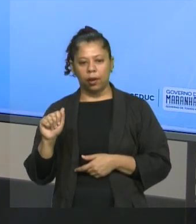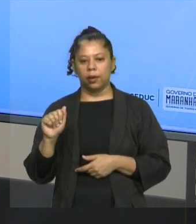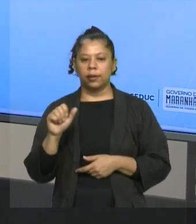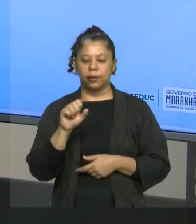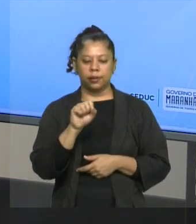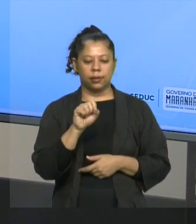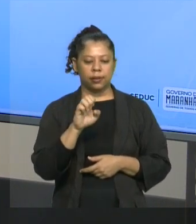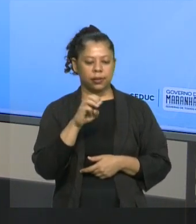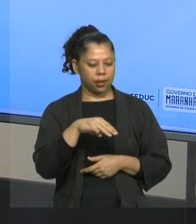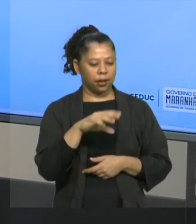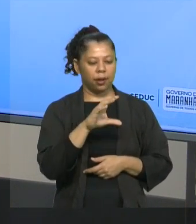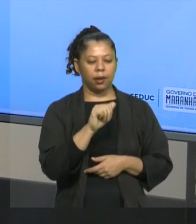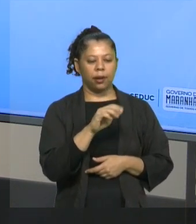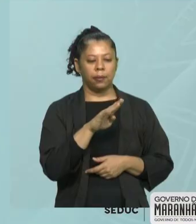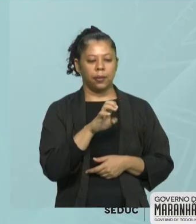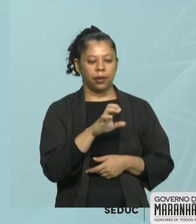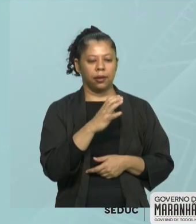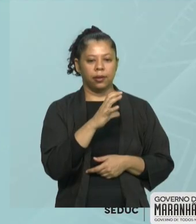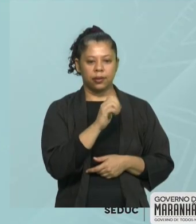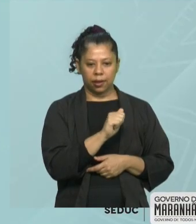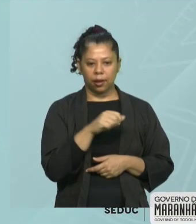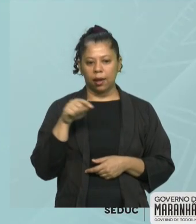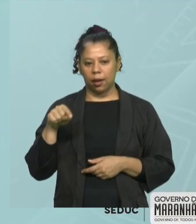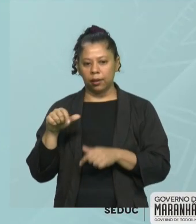Mulas sem cabeça.